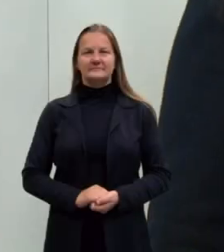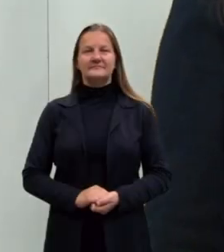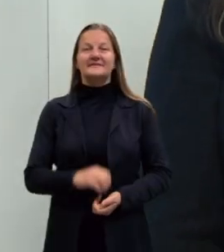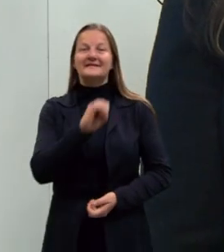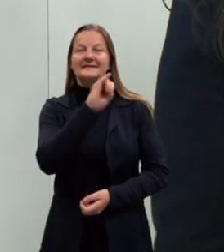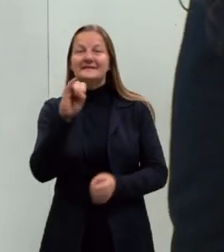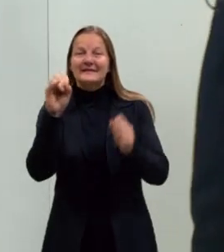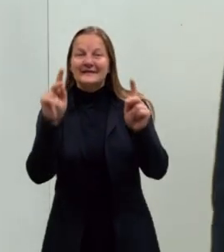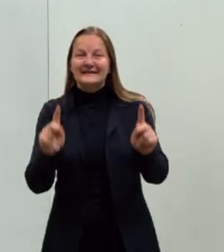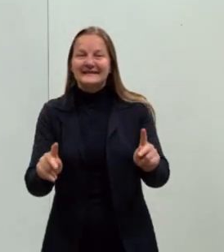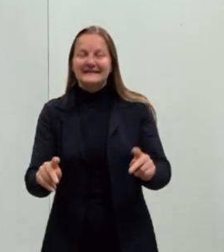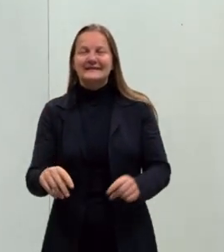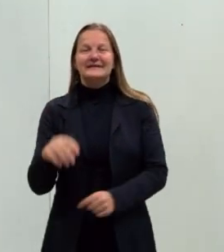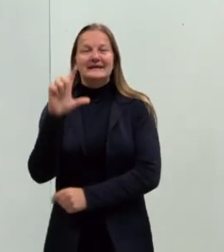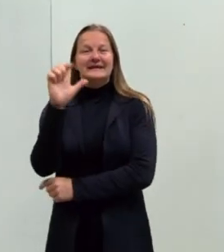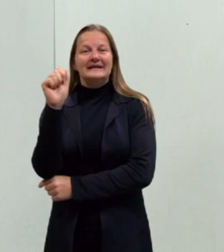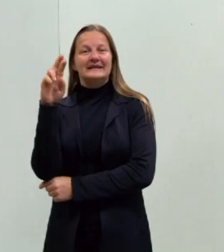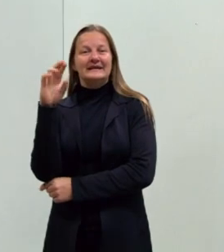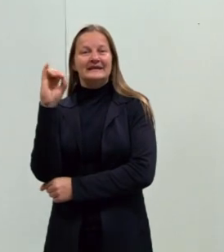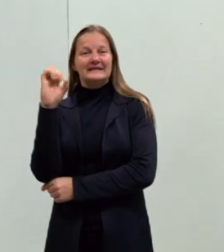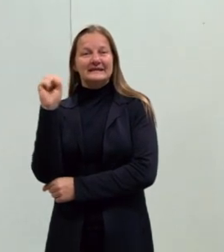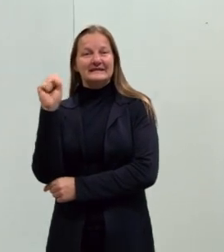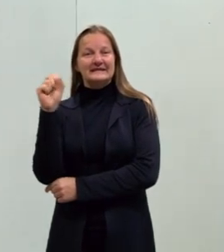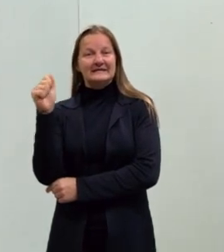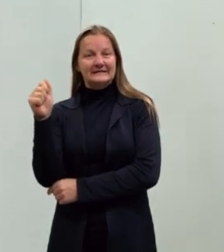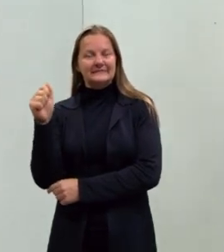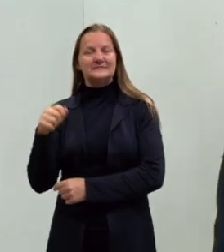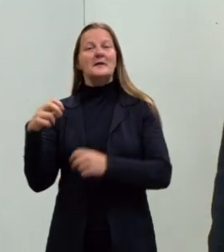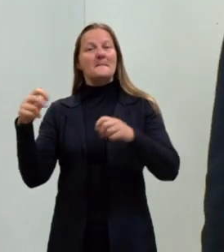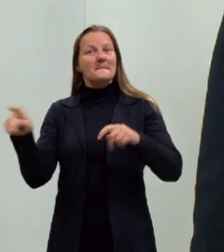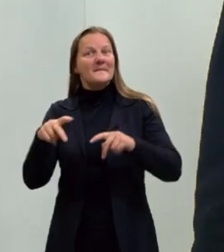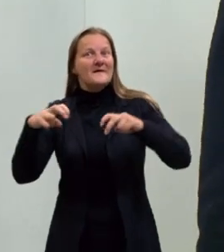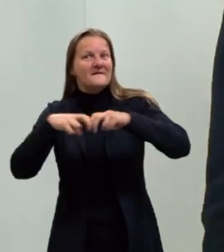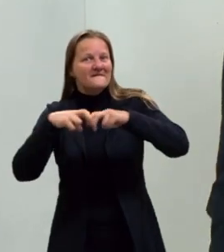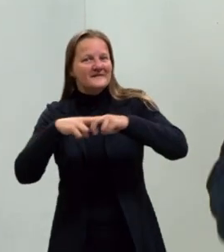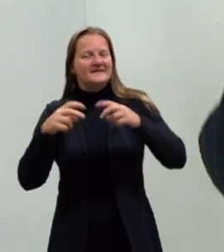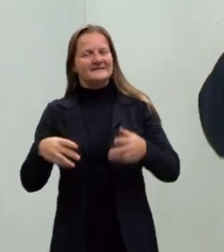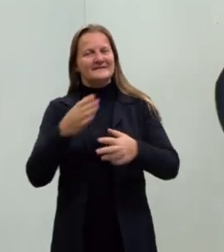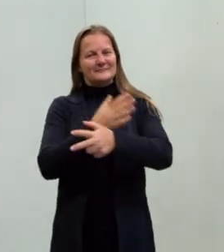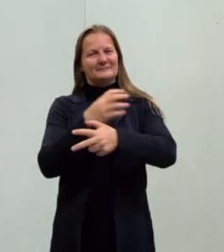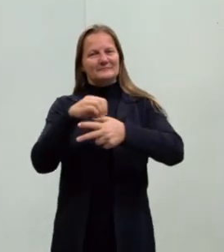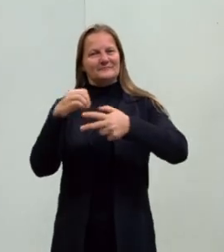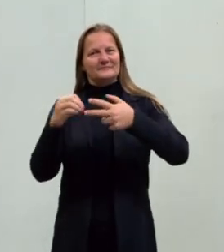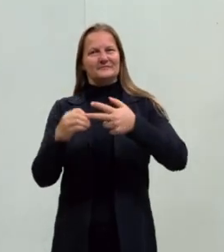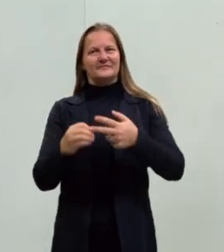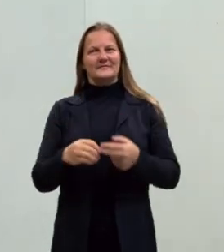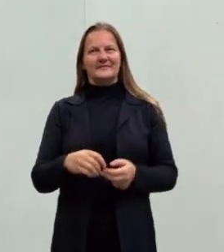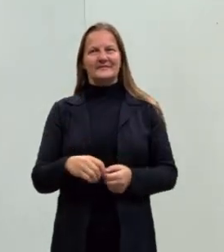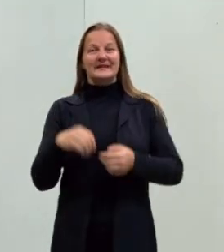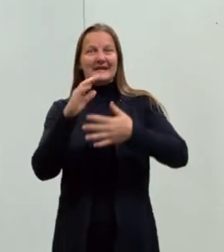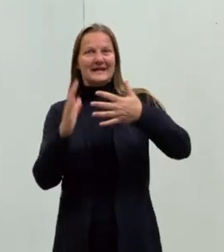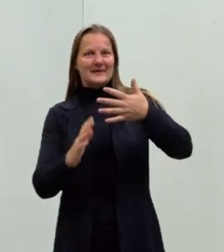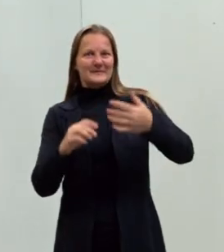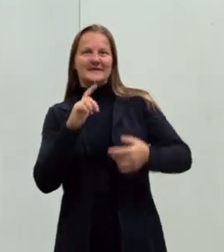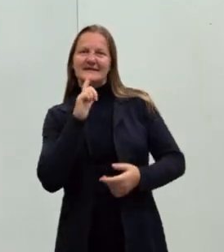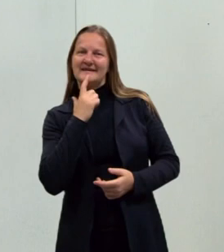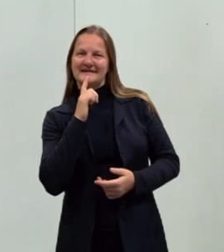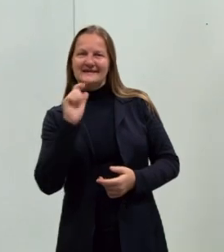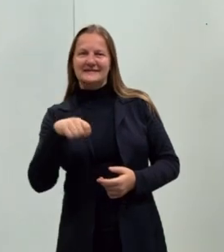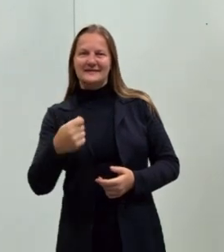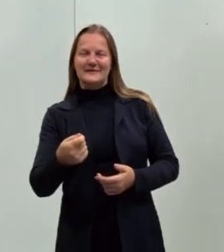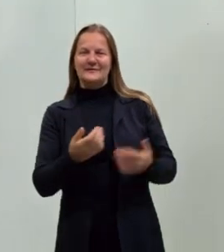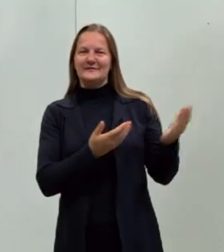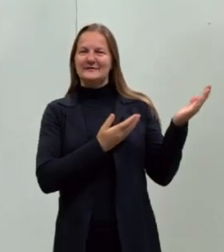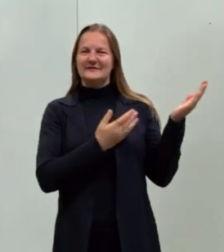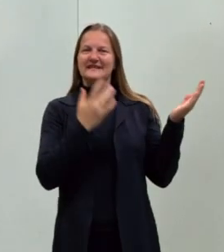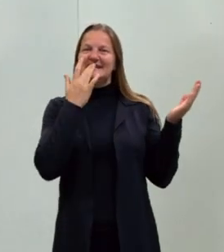Olá pessoal, eu me chamo Larissa e sou professora de Física do pré-ENEM 2022. Esse é o meu sinal em Libras. Eu sou uma mulher